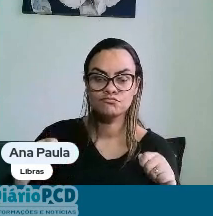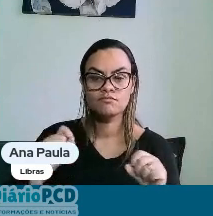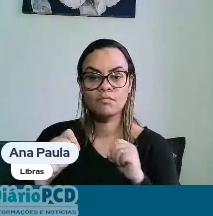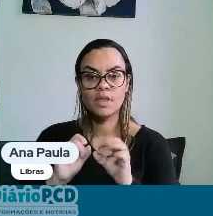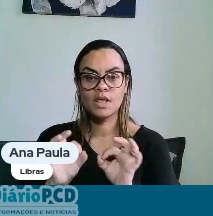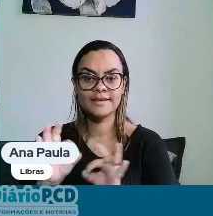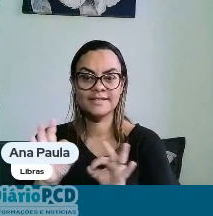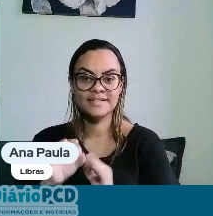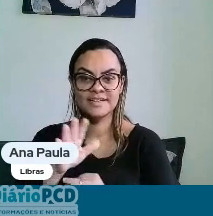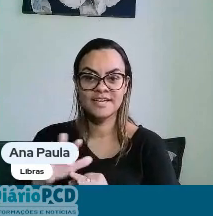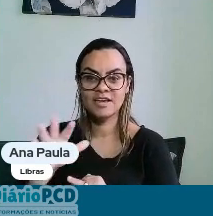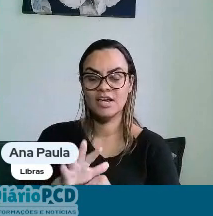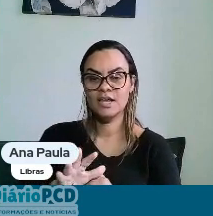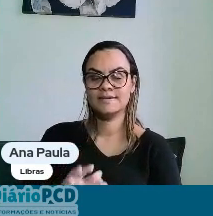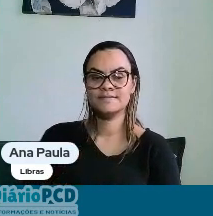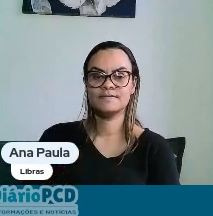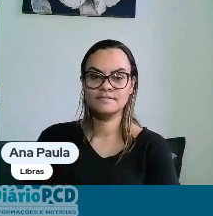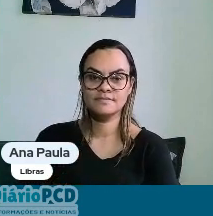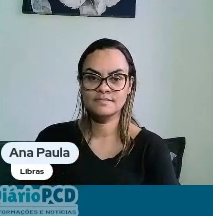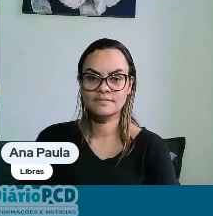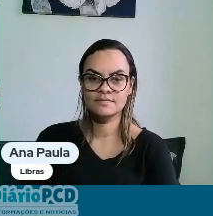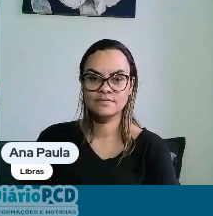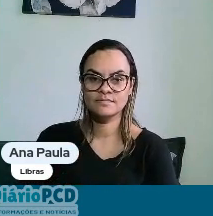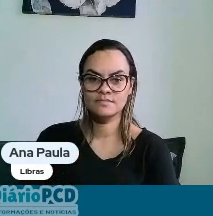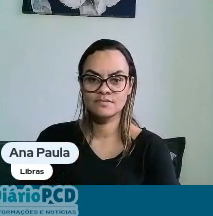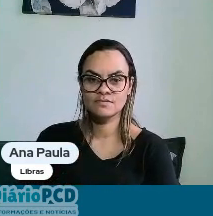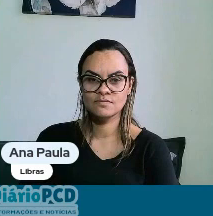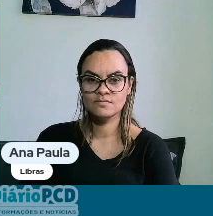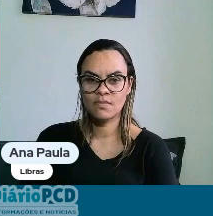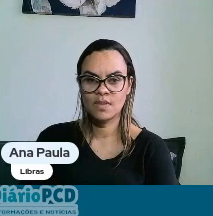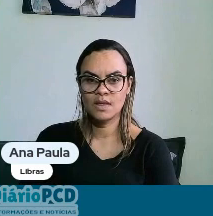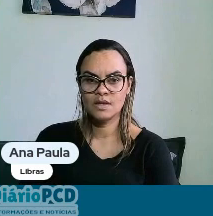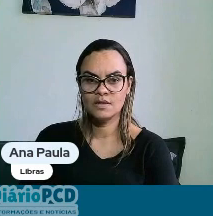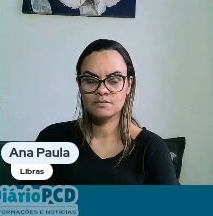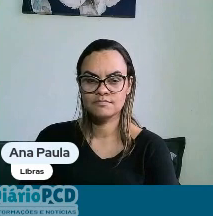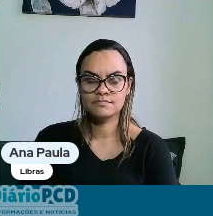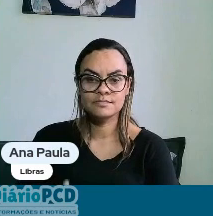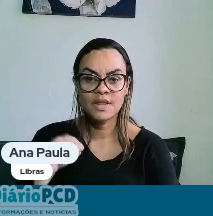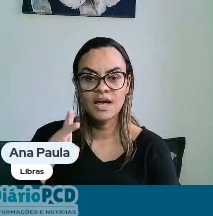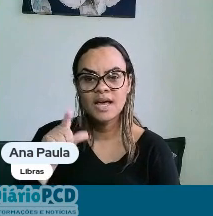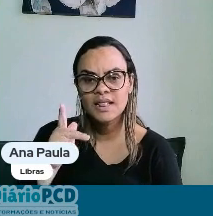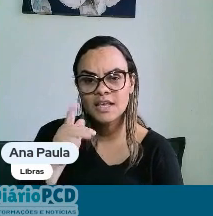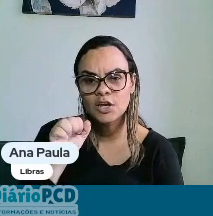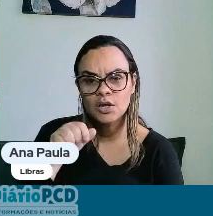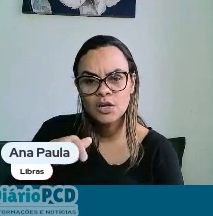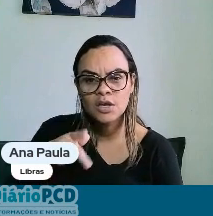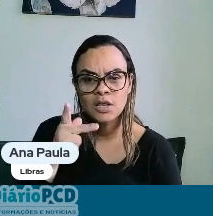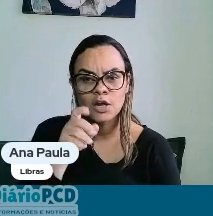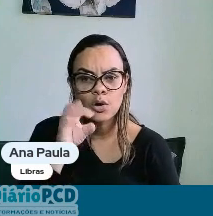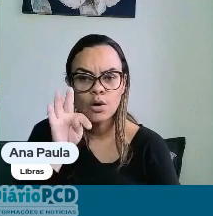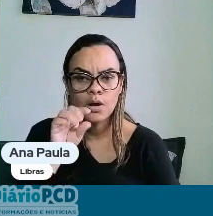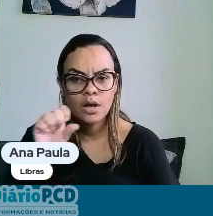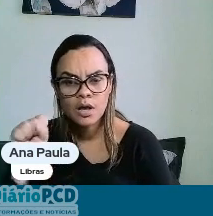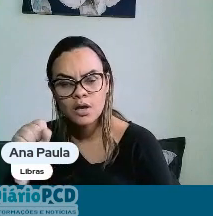nas alíquotas, que é algo que colocado lá, mas de realização